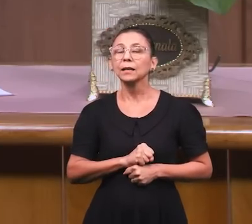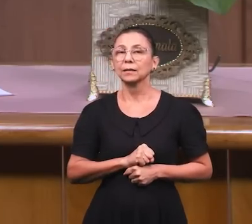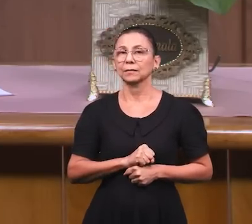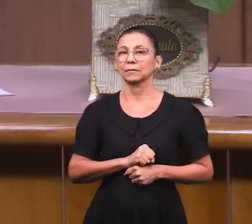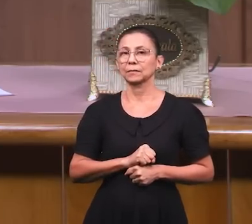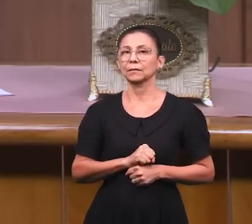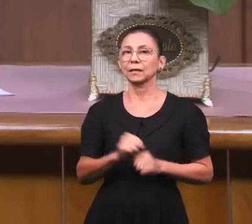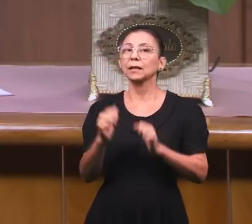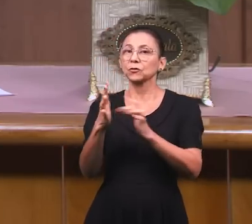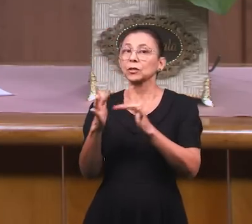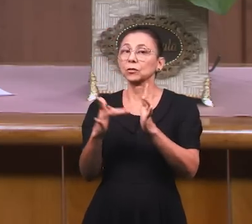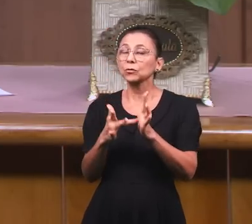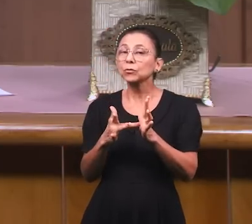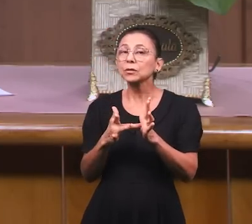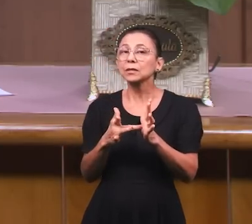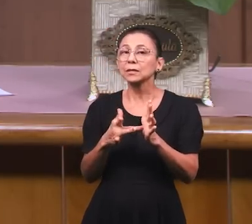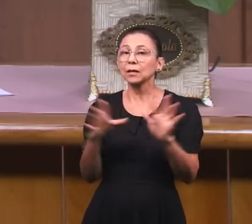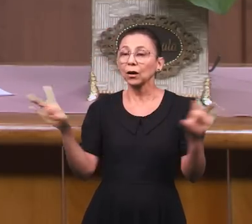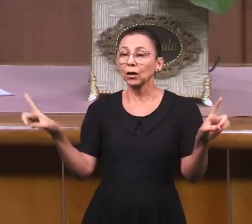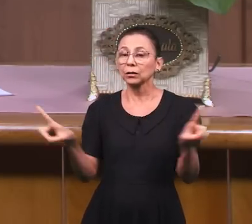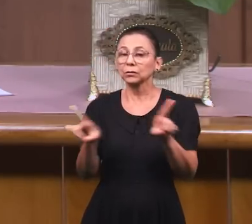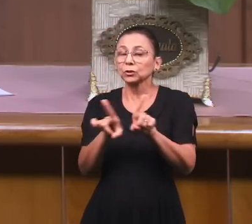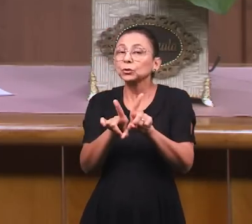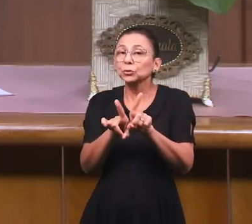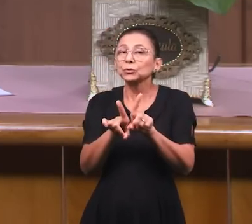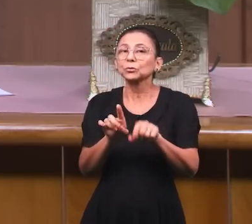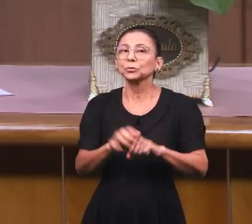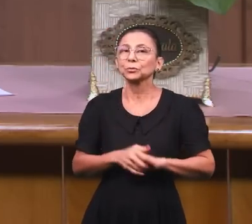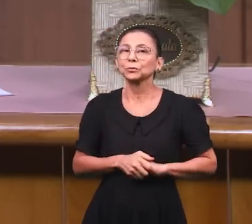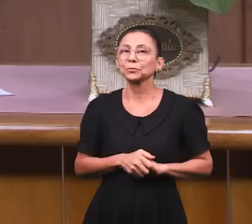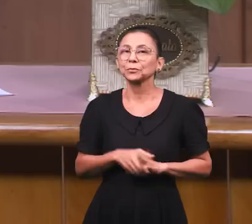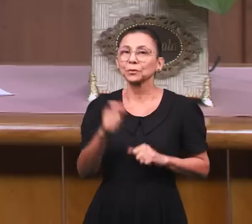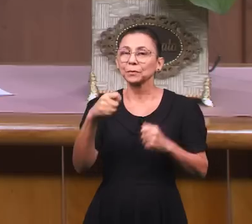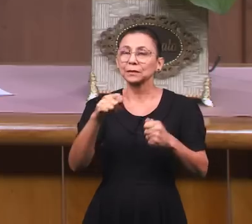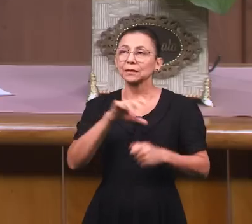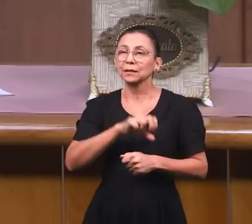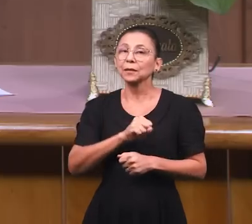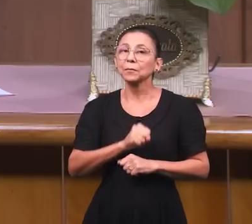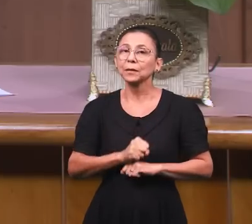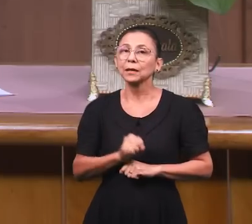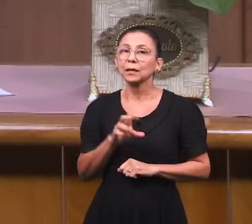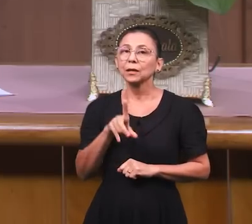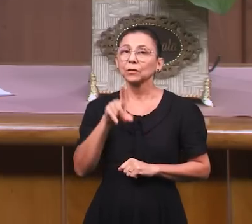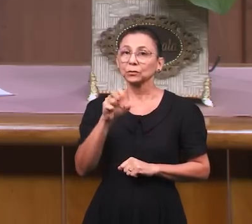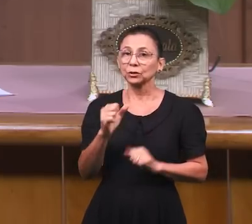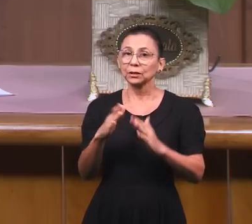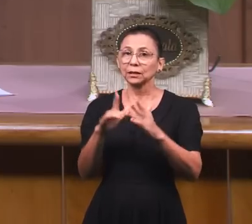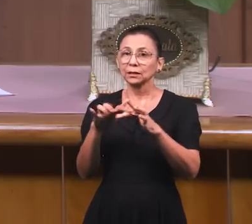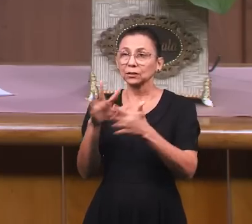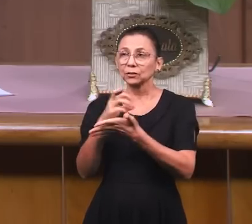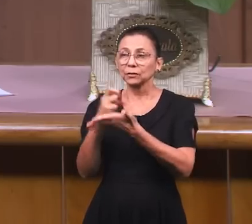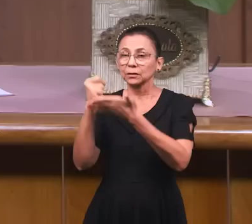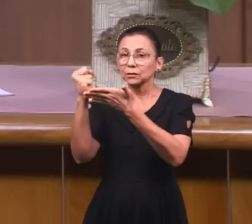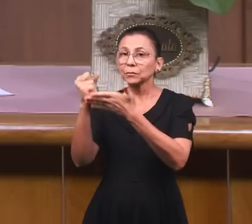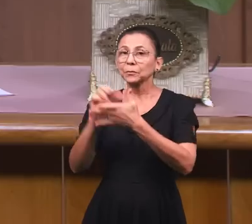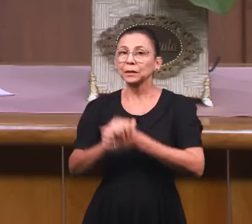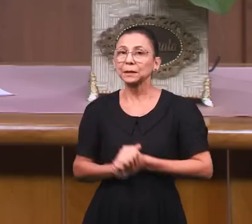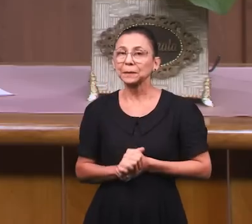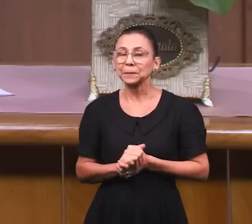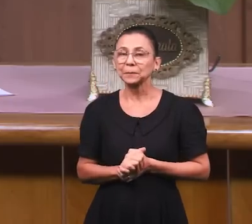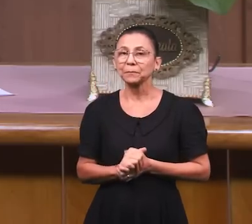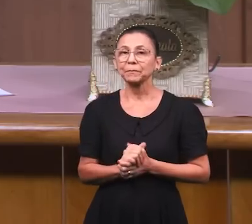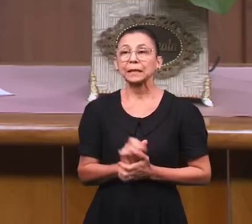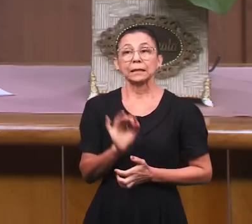perto, porque Ele está perto, enquanto se pode achar. Um dia, essa janela, esse parênteses vai fechar e a igreja vai subir para a